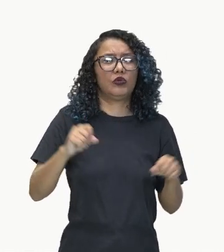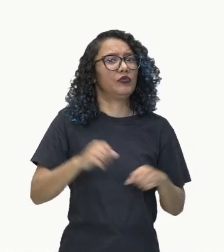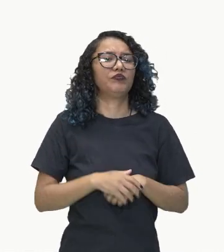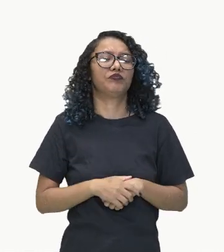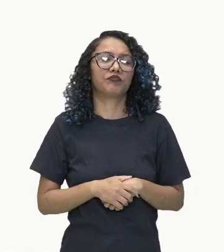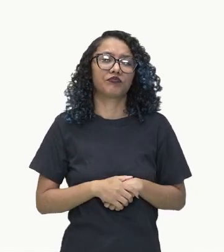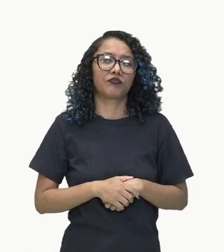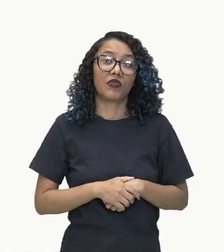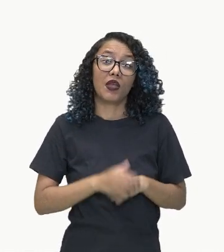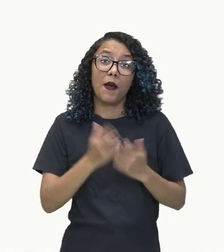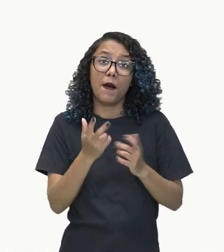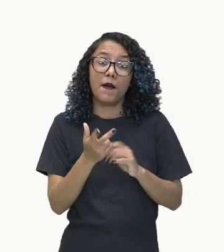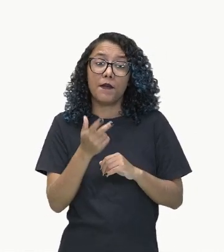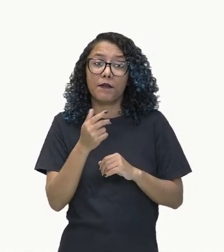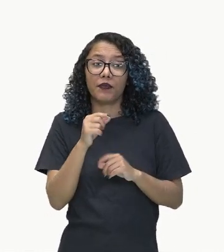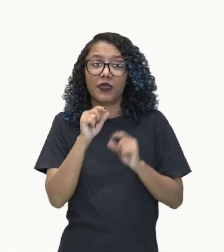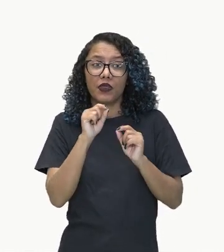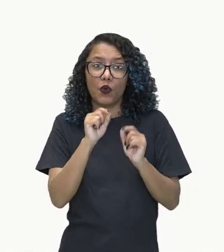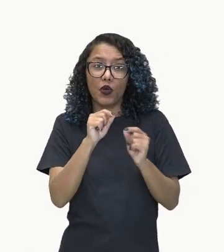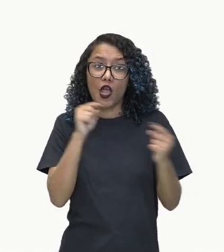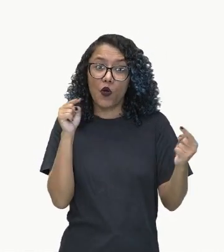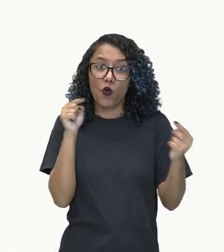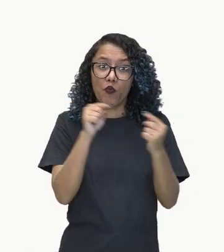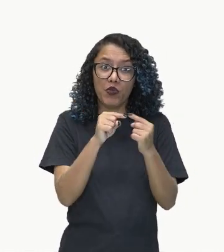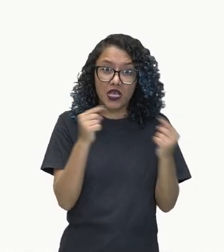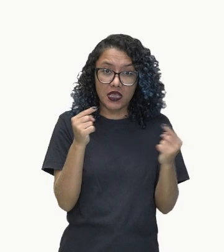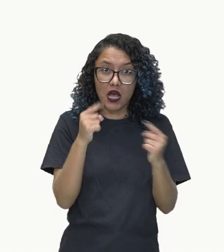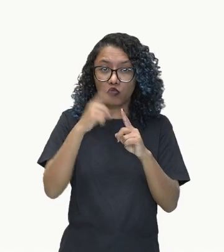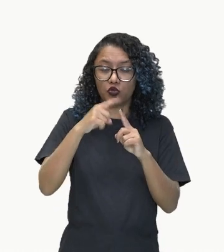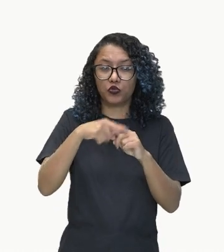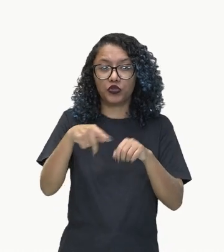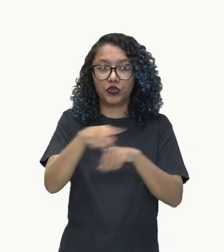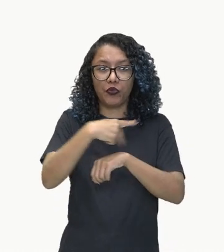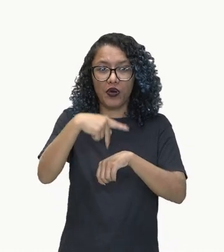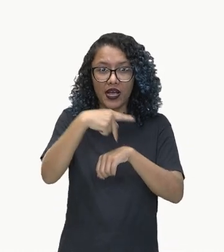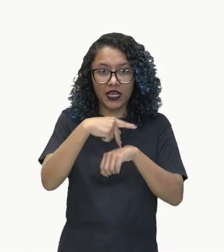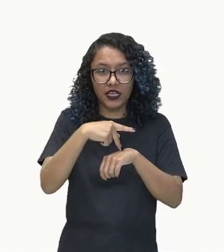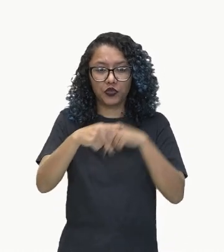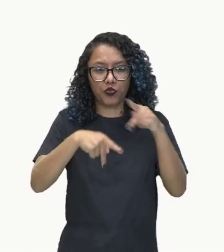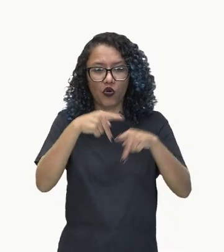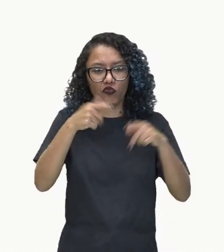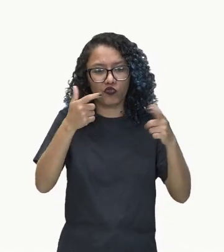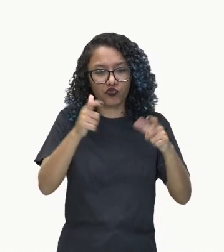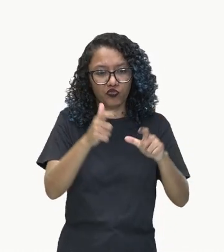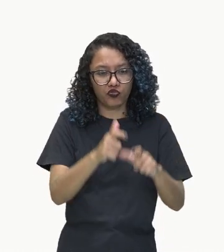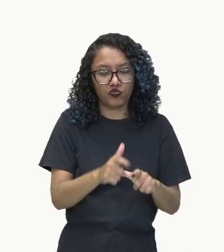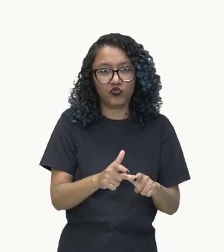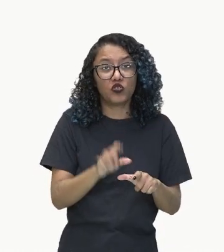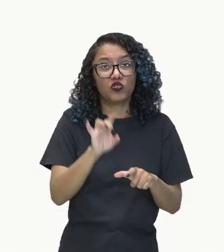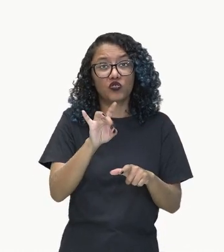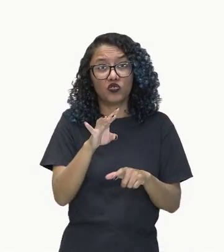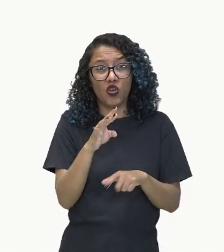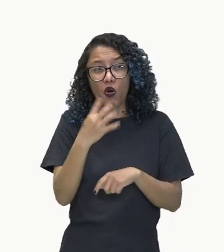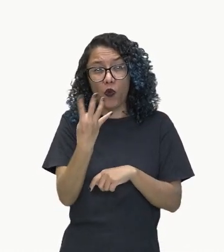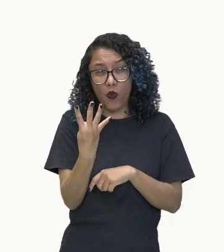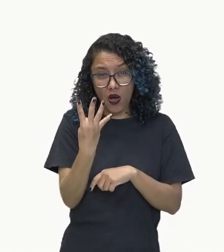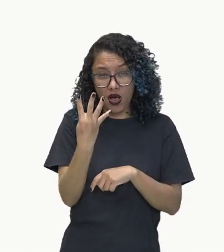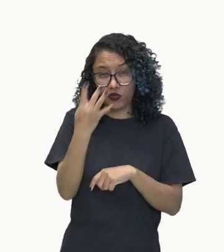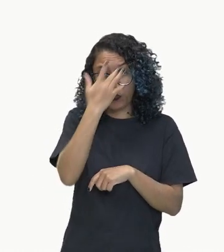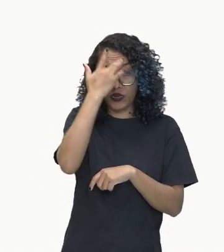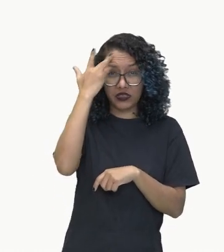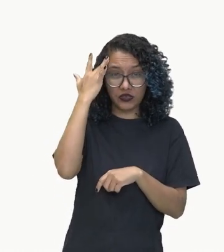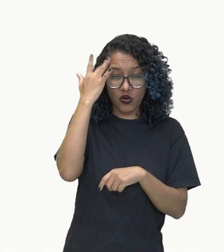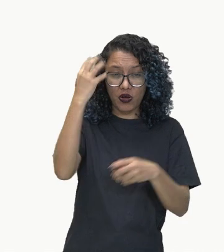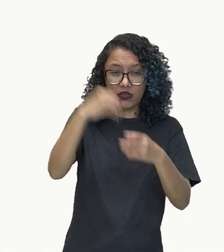um país de baixa densidade demográfica, apenas 4 habitantes por quilômetro quadrado. Então, a gente